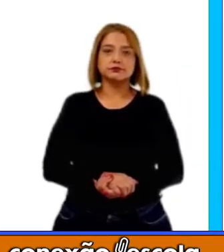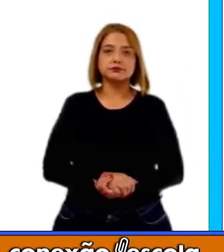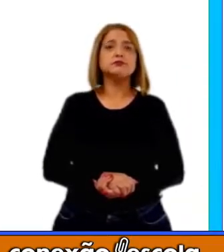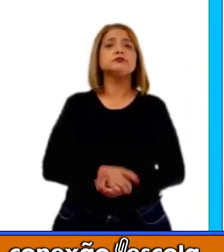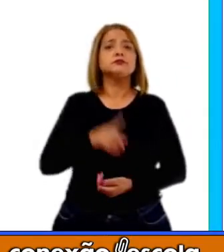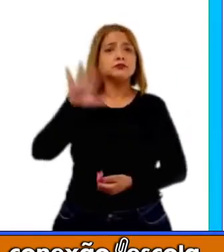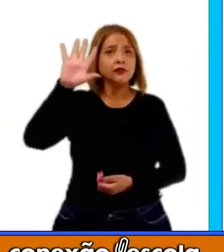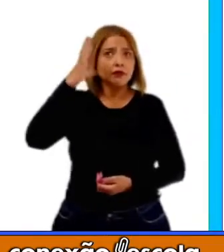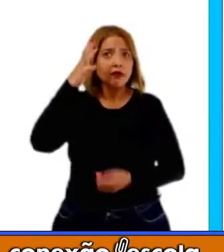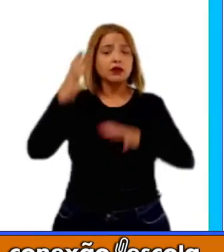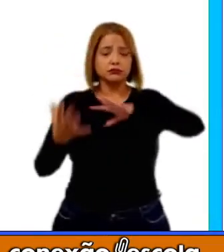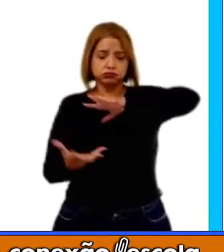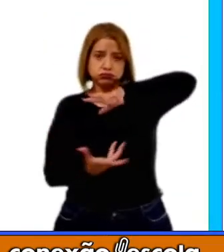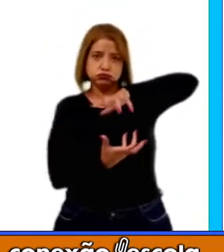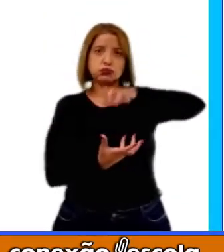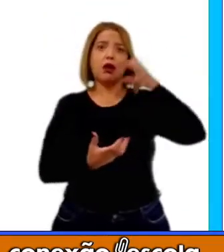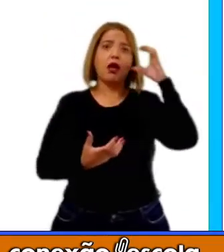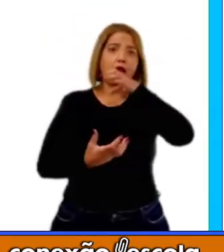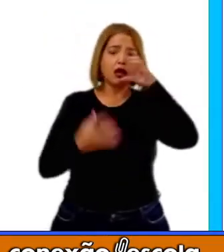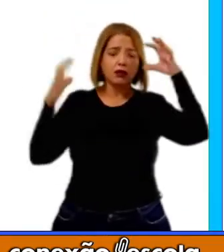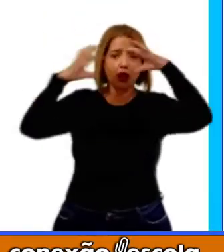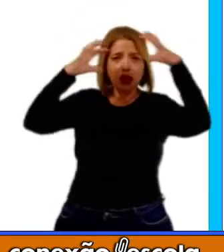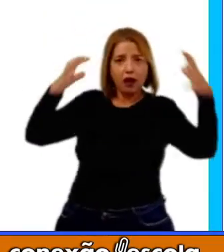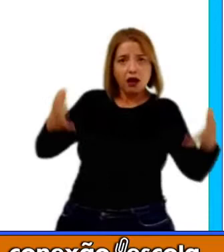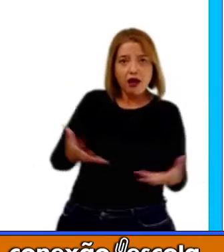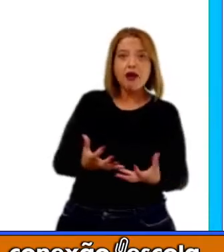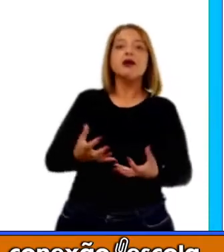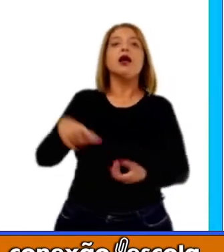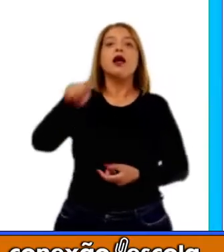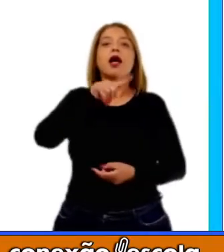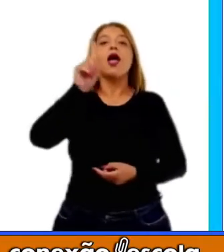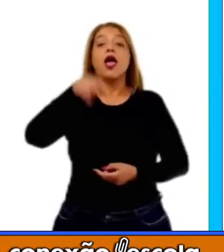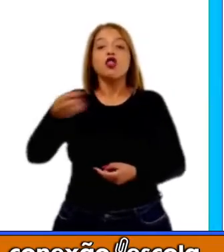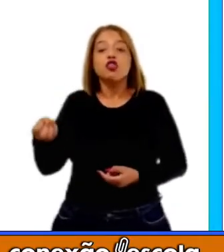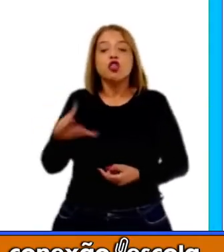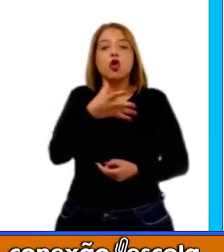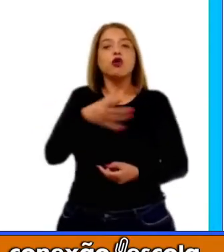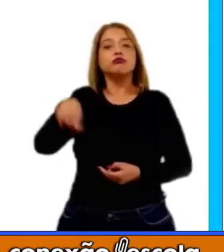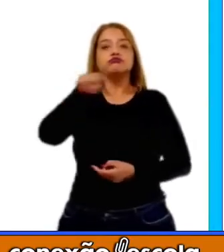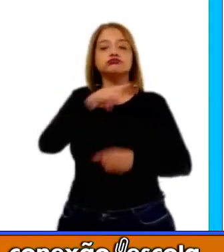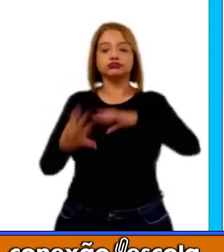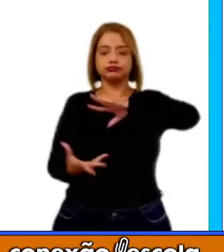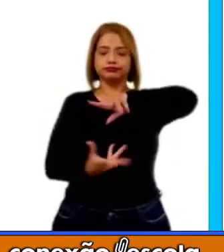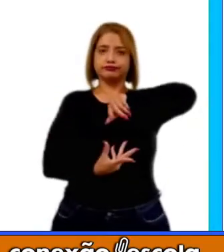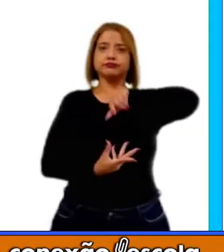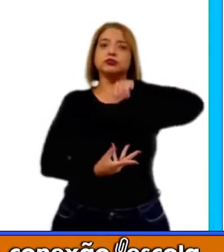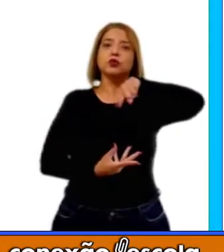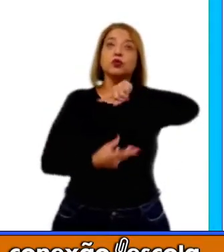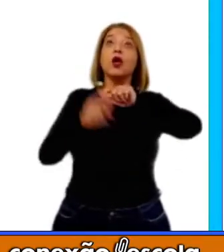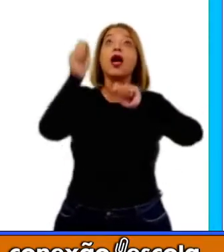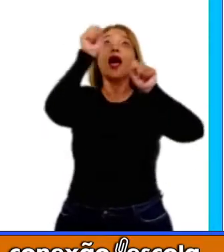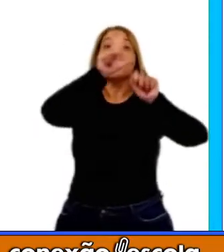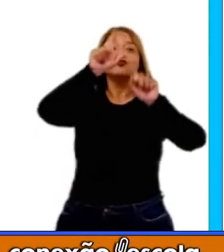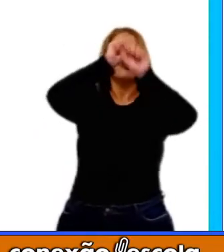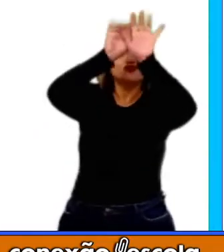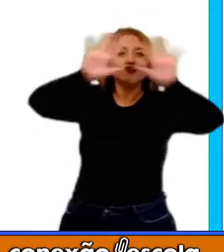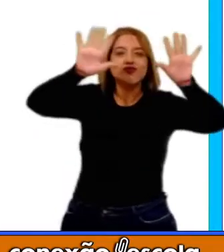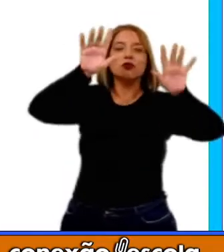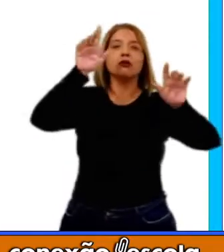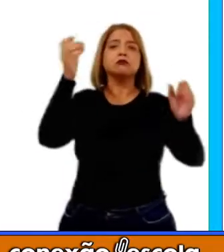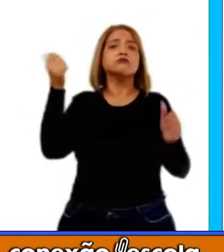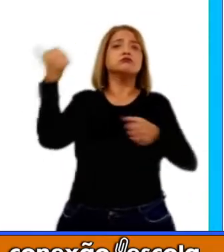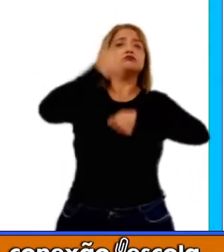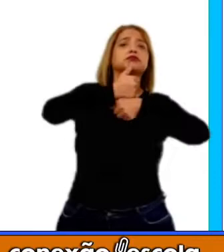A Terra está mais quente e essa mudança é novidade para o globo. O tom azul foi substituído pelo amarelo e depois